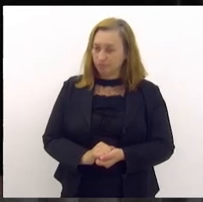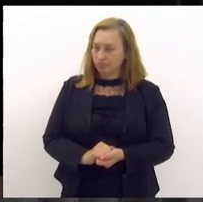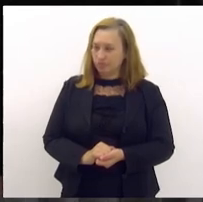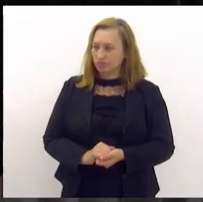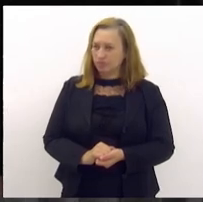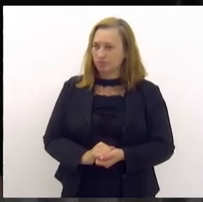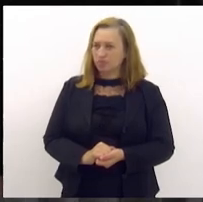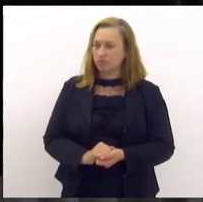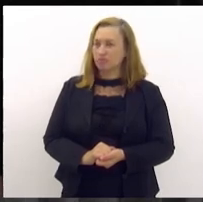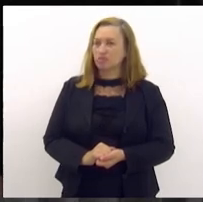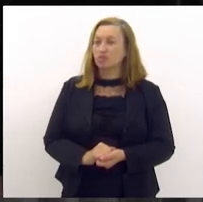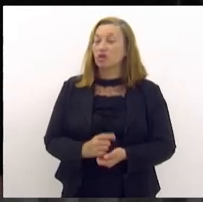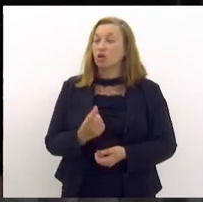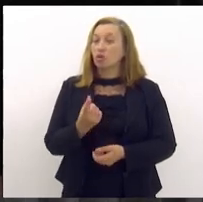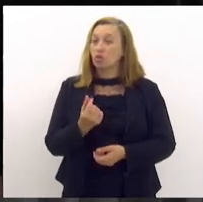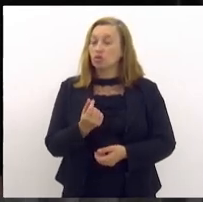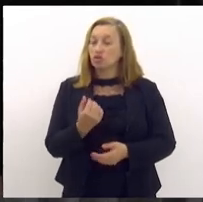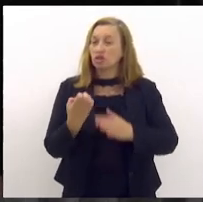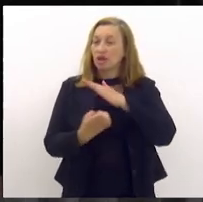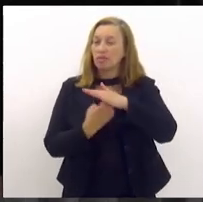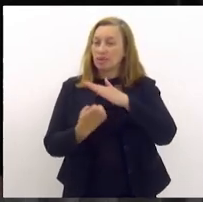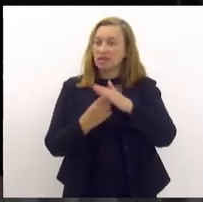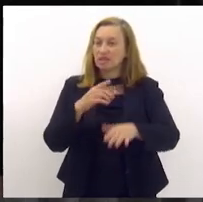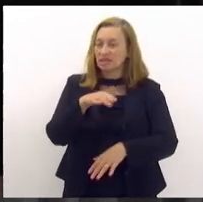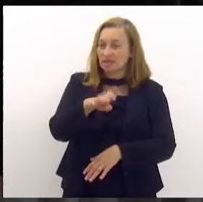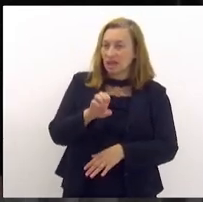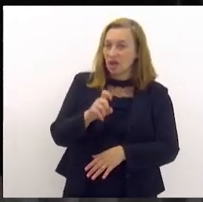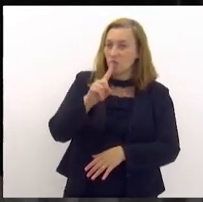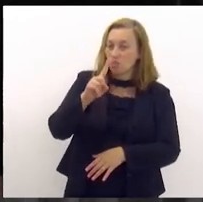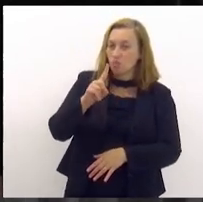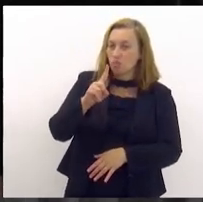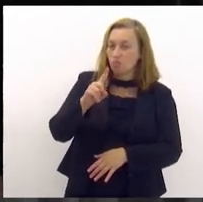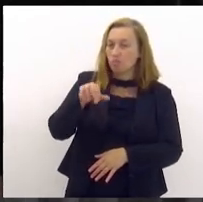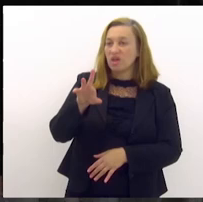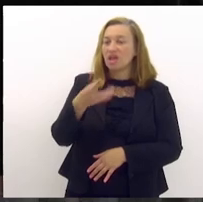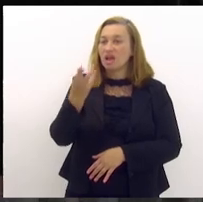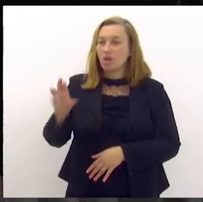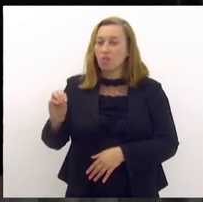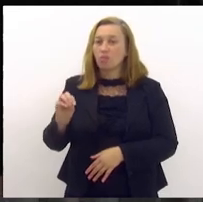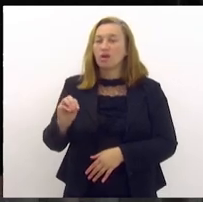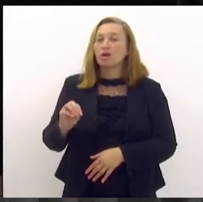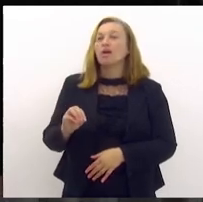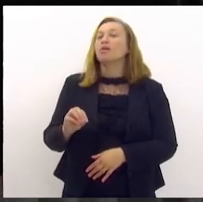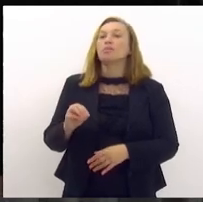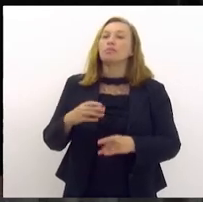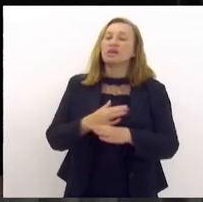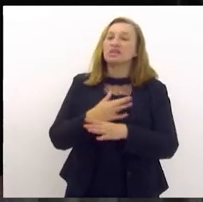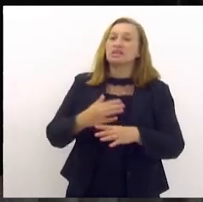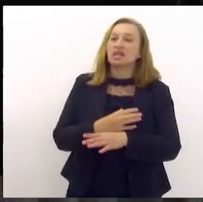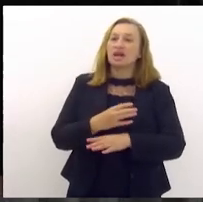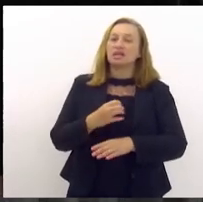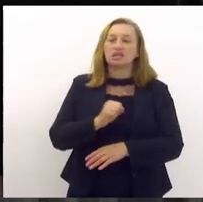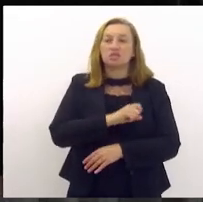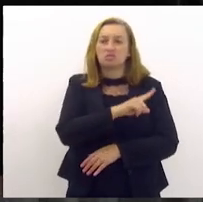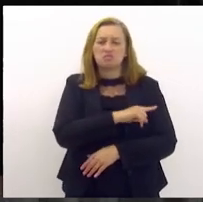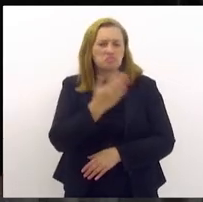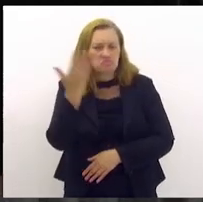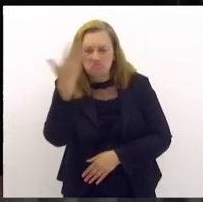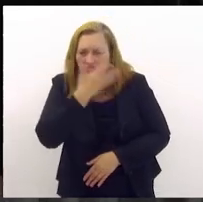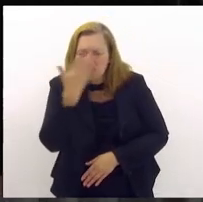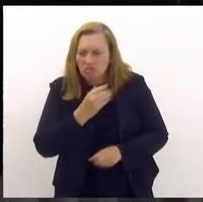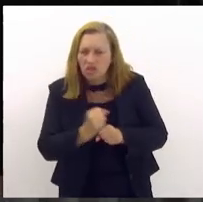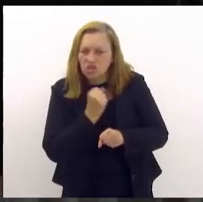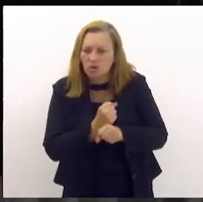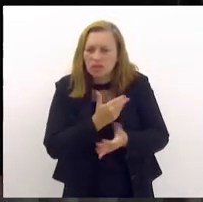SEDAE. Dinheiro este que foi 1 bilhão para a cidade de São Gonçalo e que nós não vemos essas obras sendo